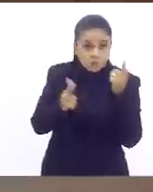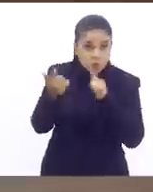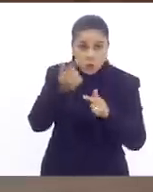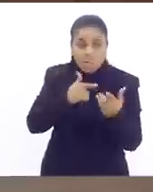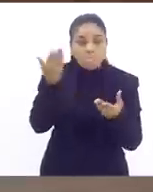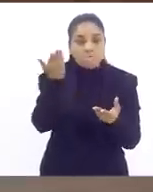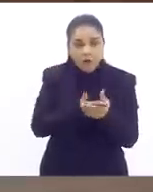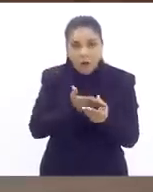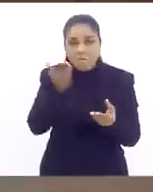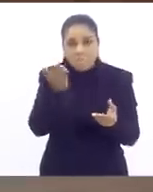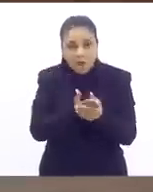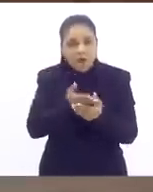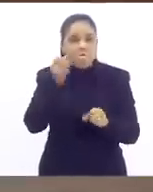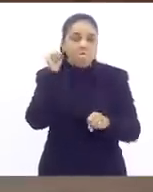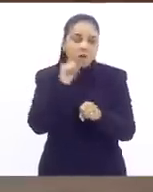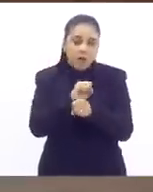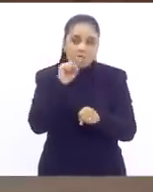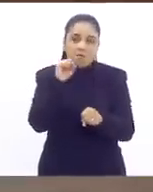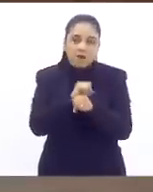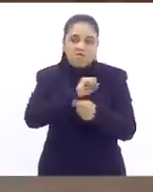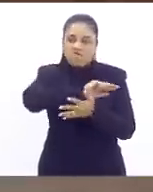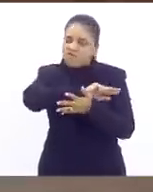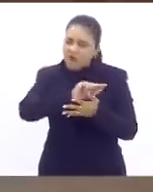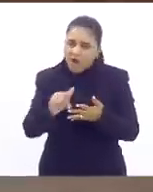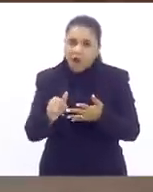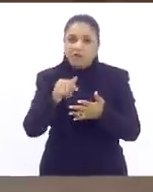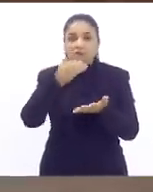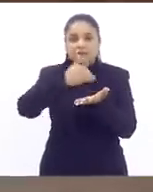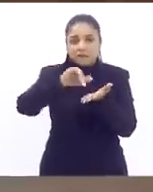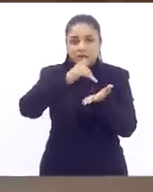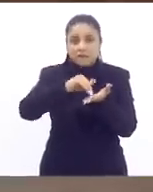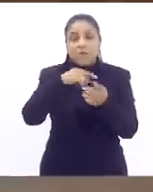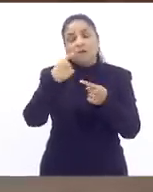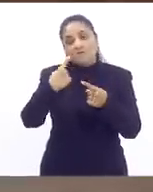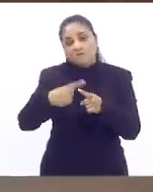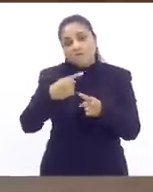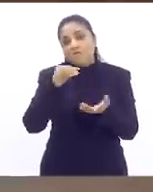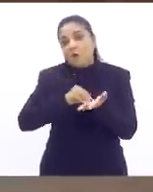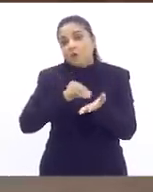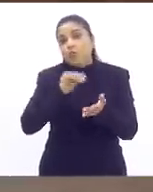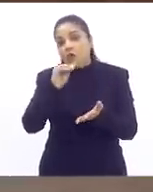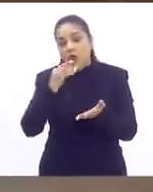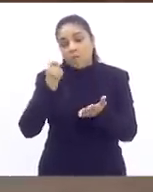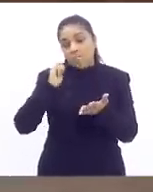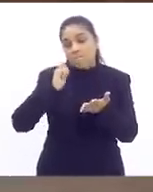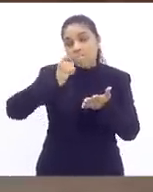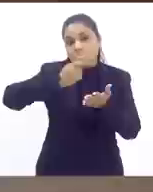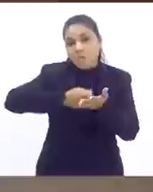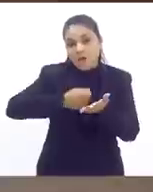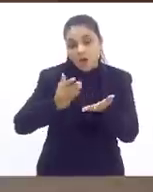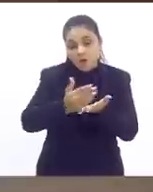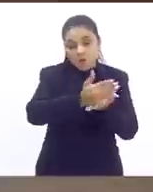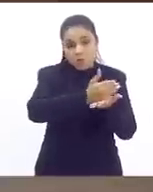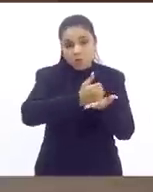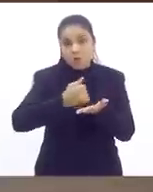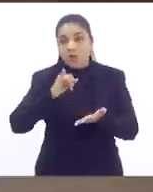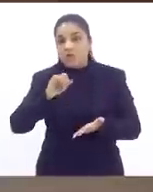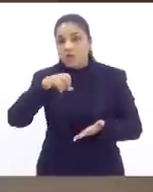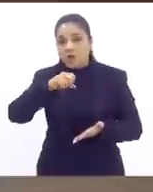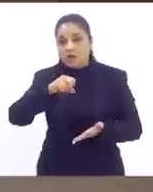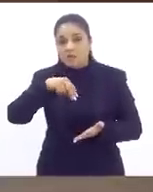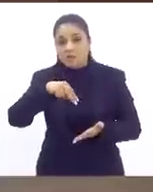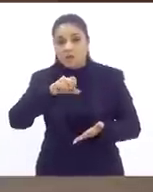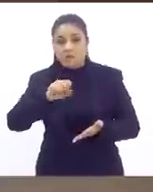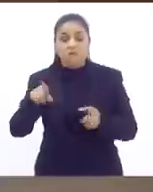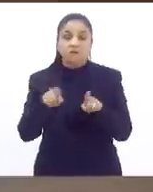e processos parado nas secretarias por falta da compensação e mesma coisa hoje o servidor o servidor